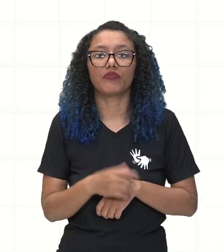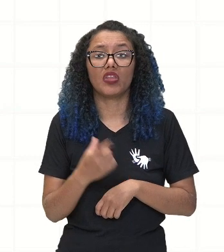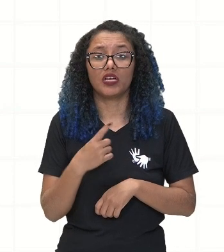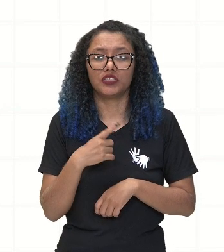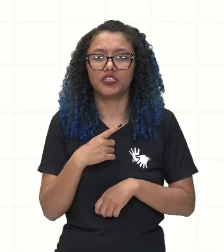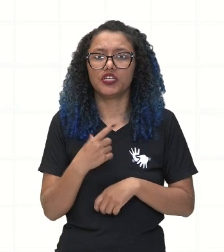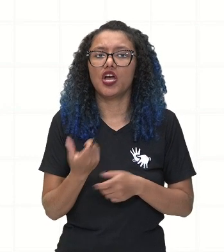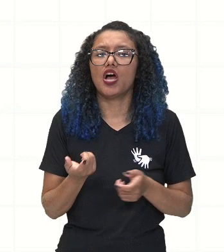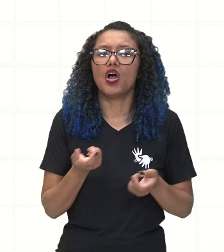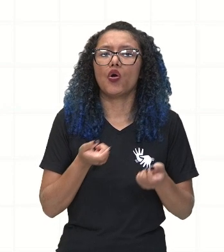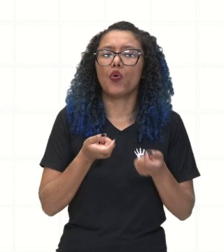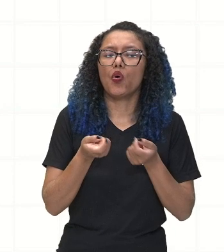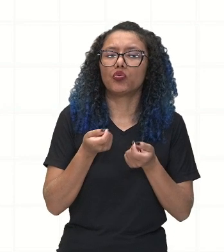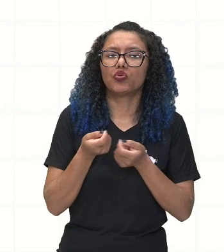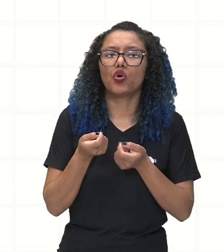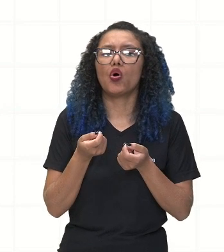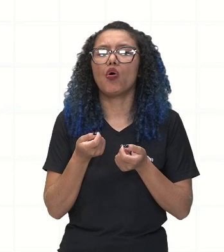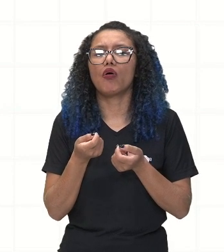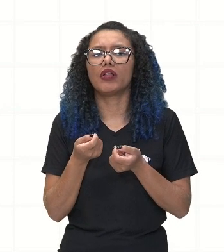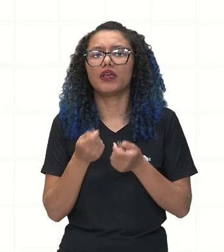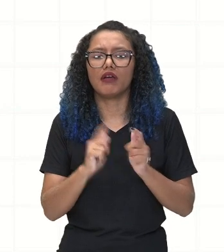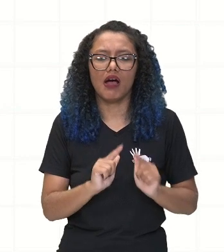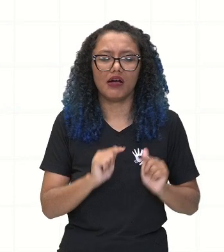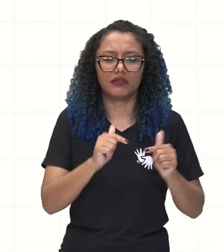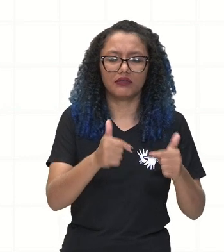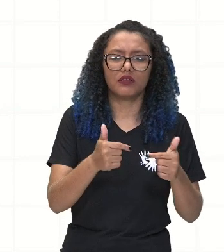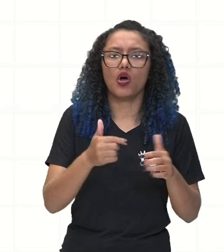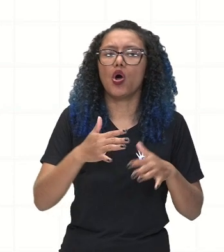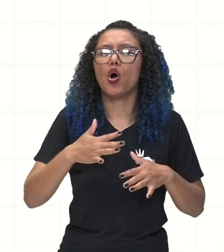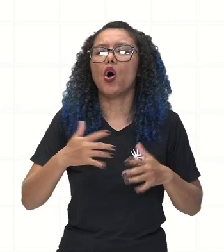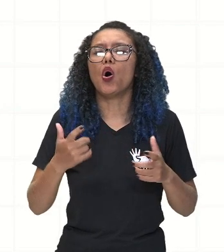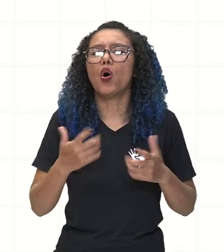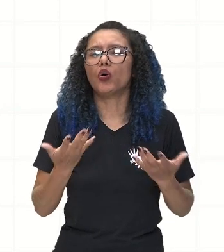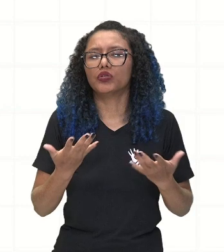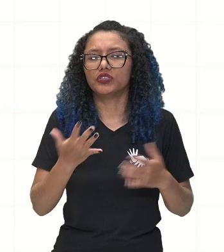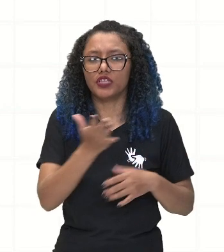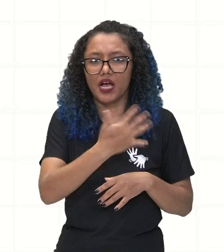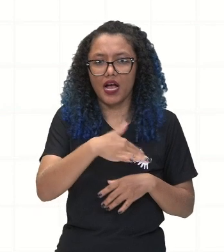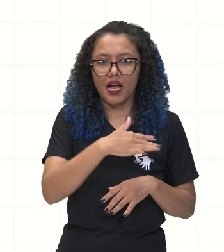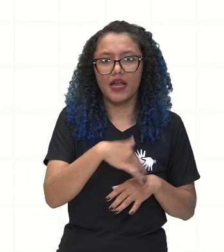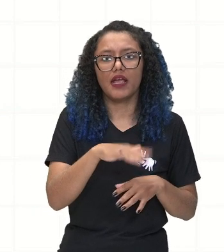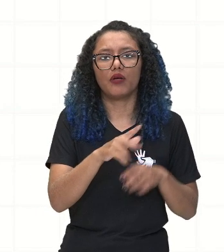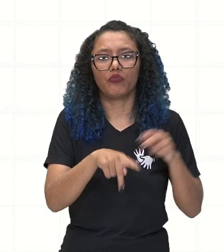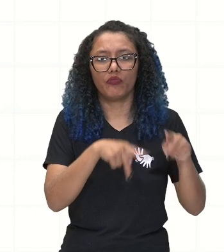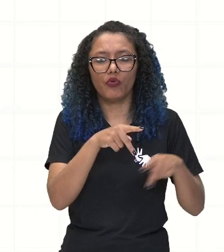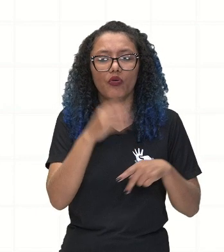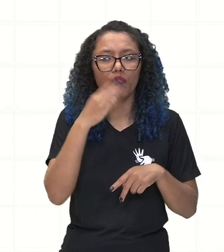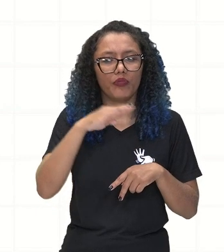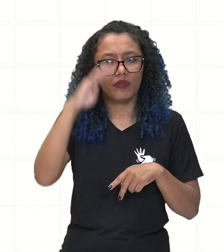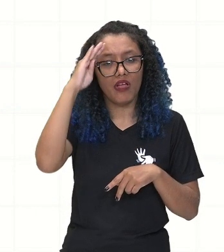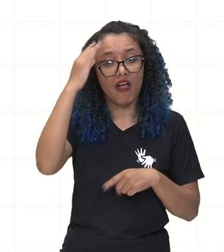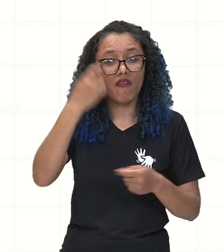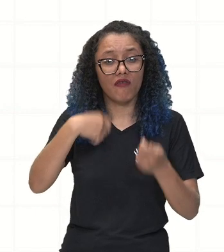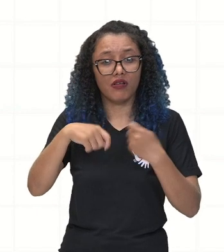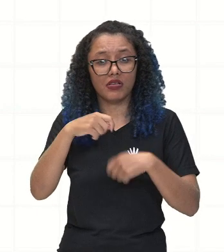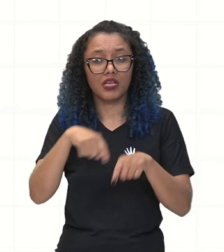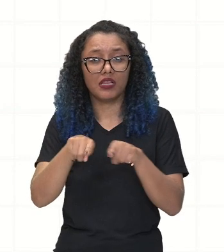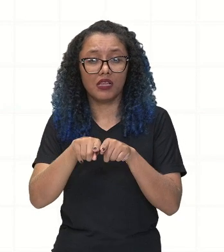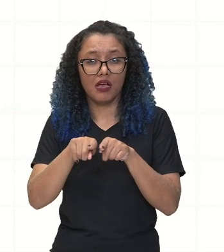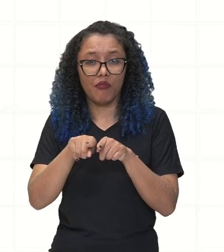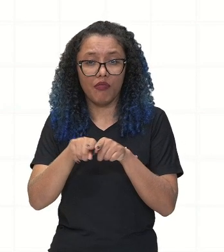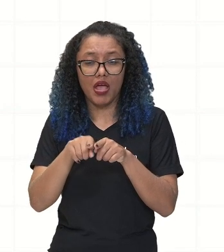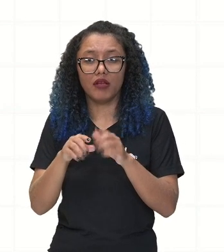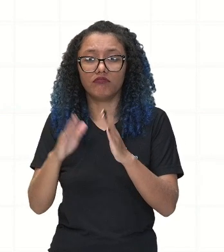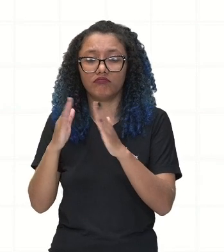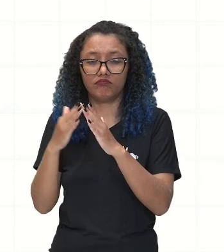jurisdição civil, militar, financeira, comercial e eclesiástica. Observem aí que o Conselho das Índias